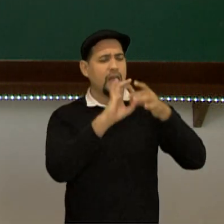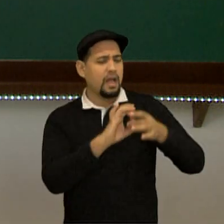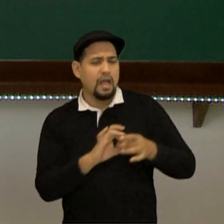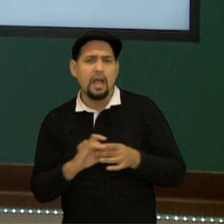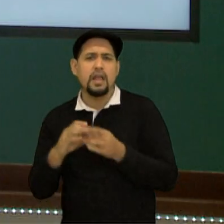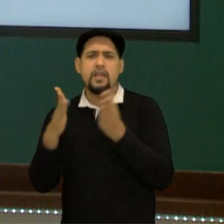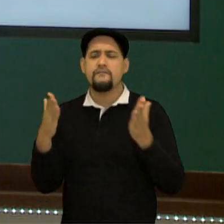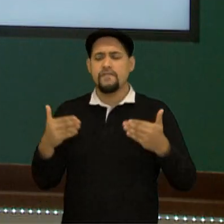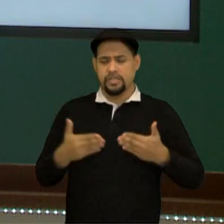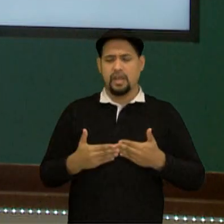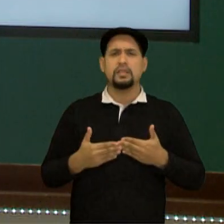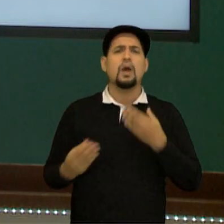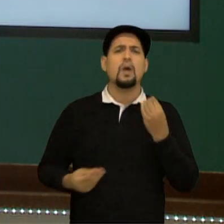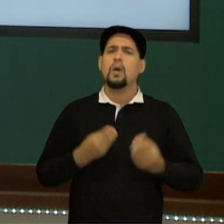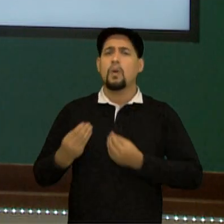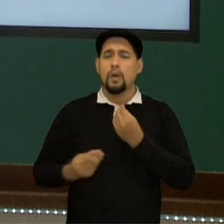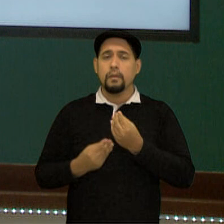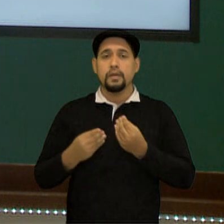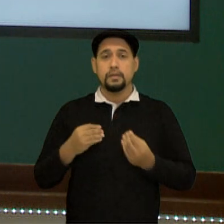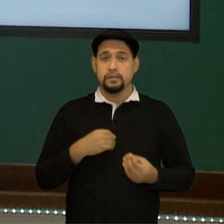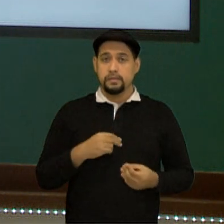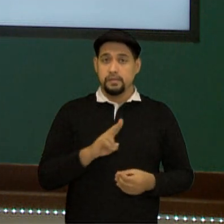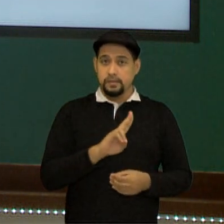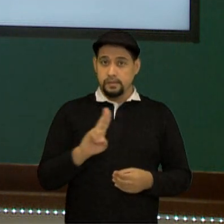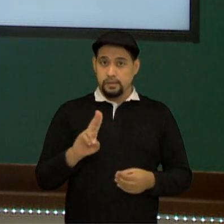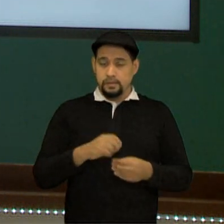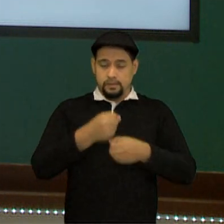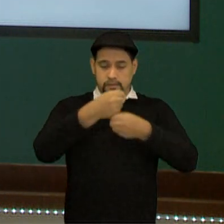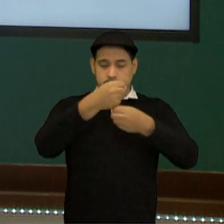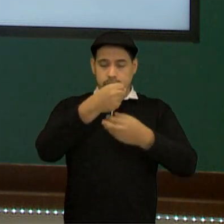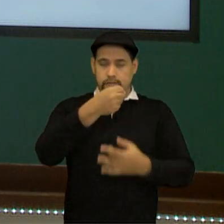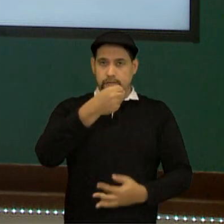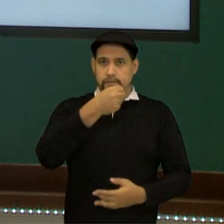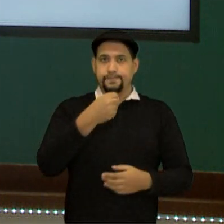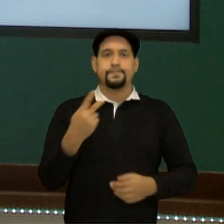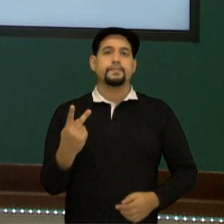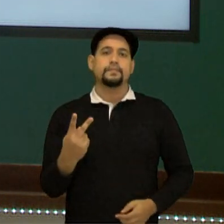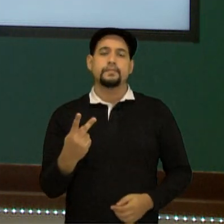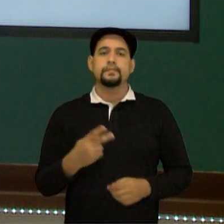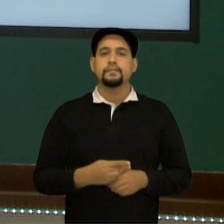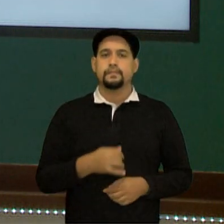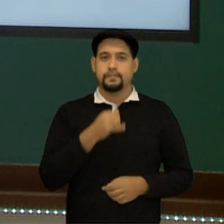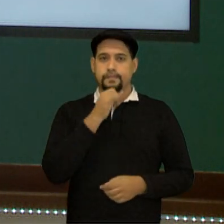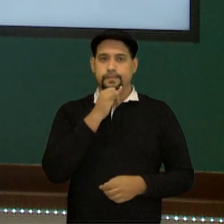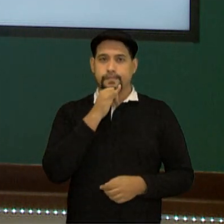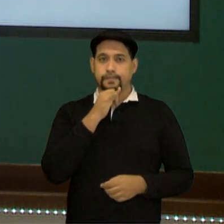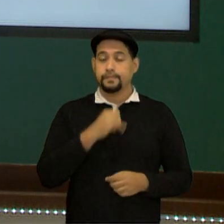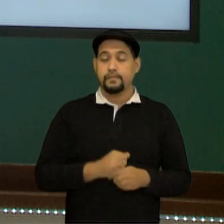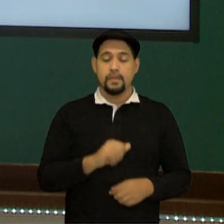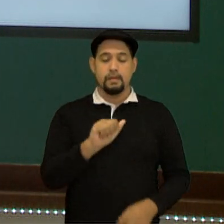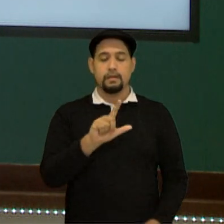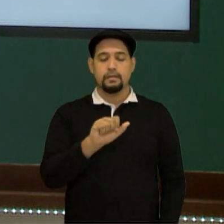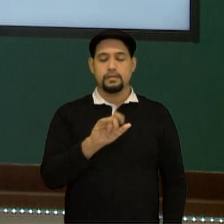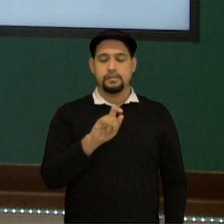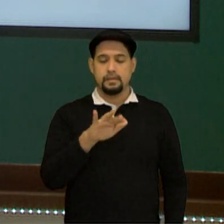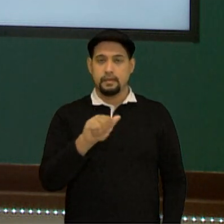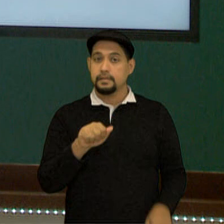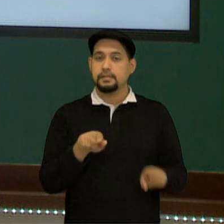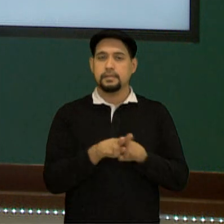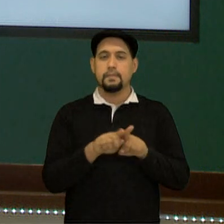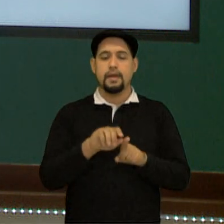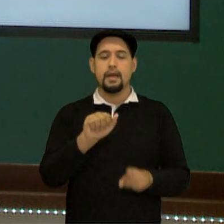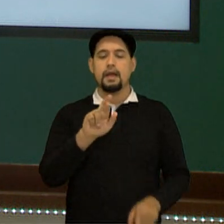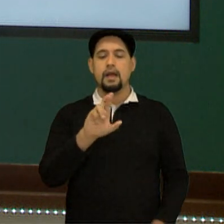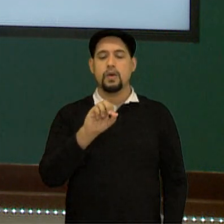fechadas? As cadeias fechadas, elas são subclassificadas em 2. As alicíclicas e as